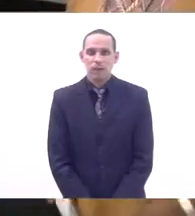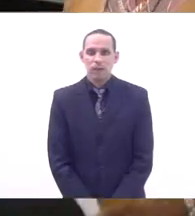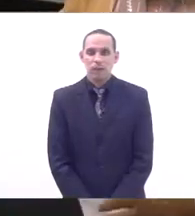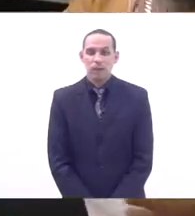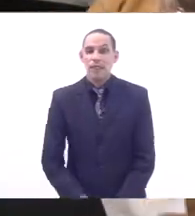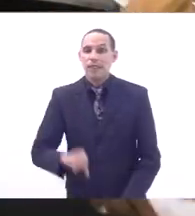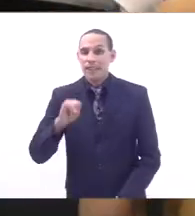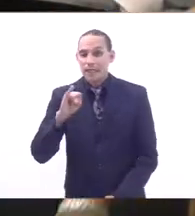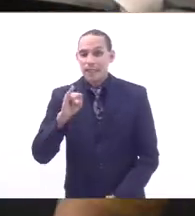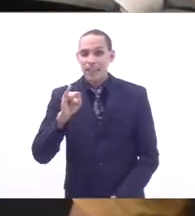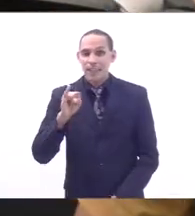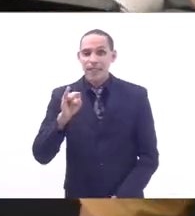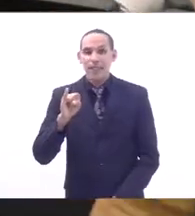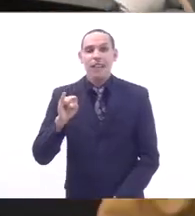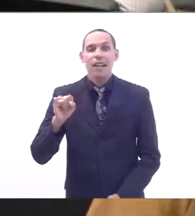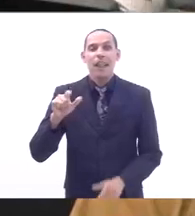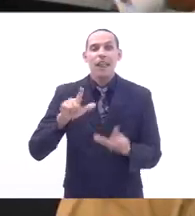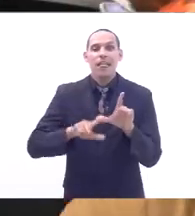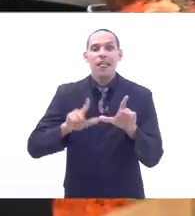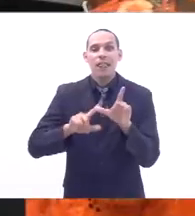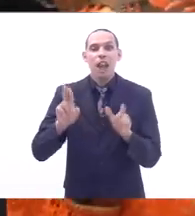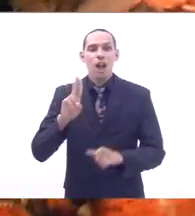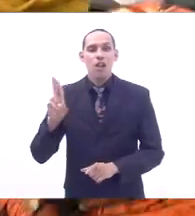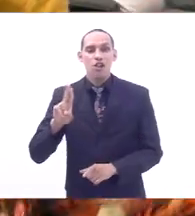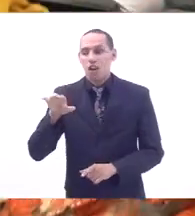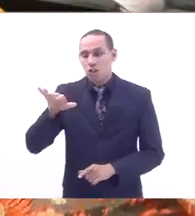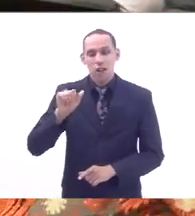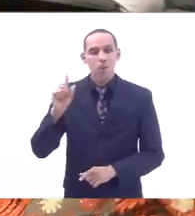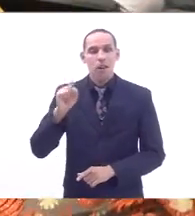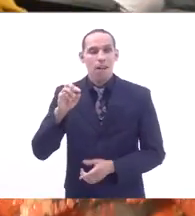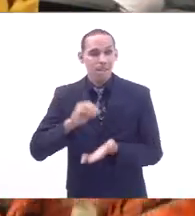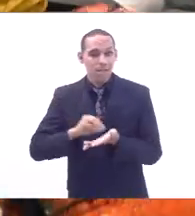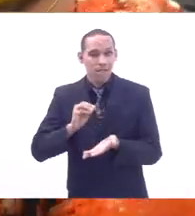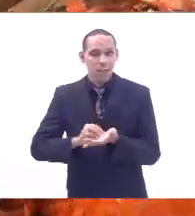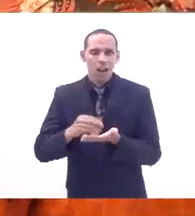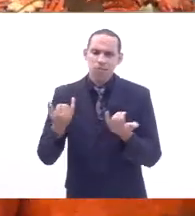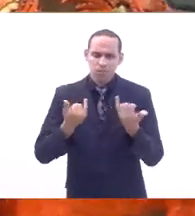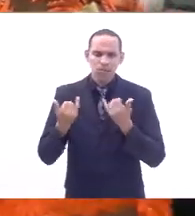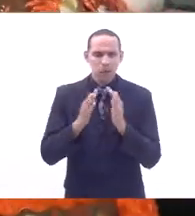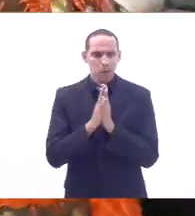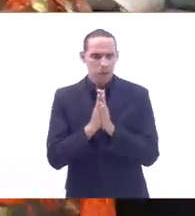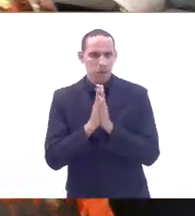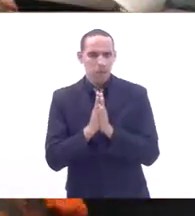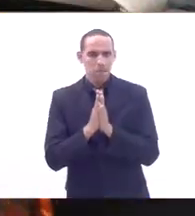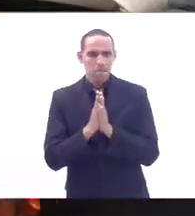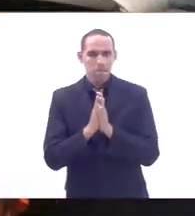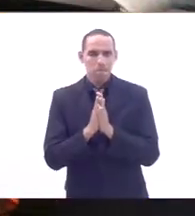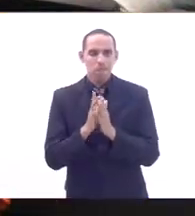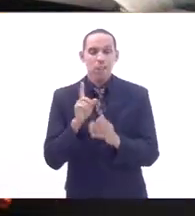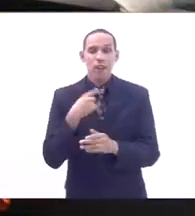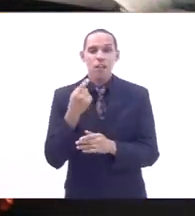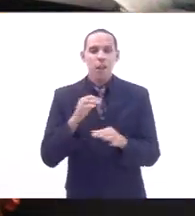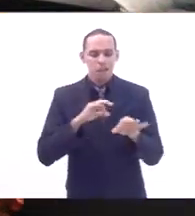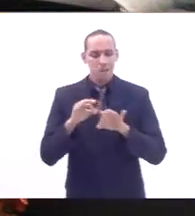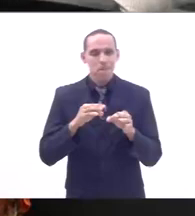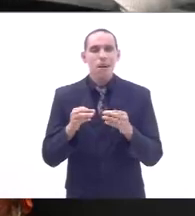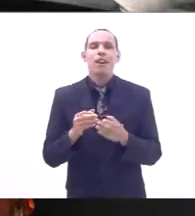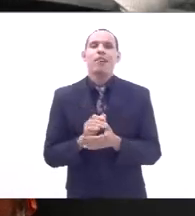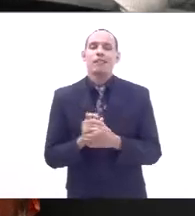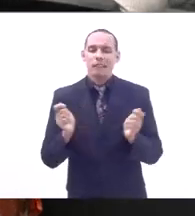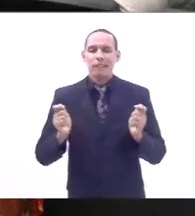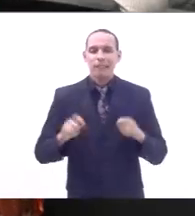Se passou da letra de alguém e não foi chamado, por favor, me comunicar, tá? Que a gente vem preparado se por